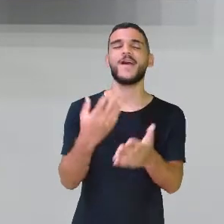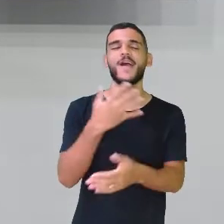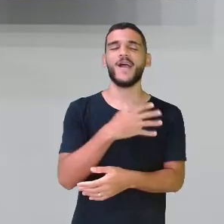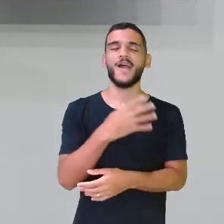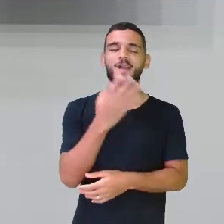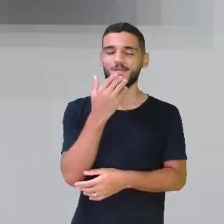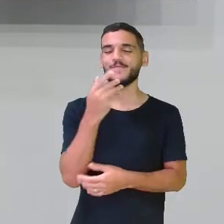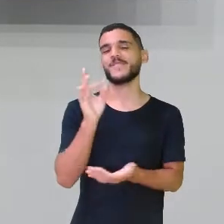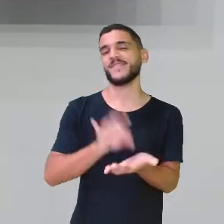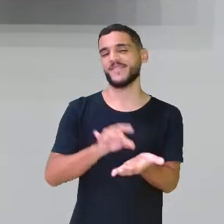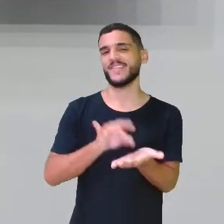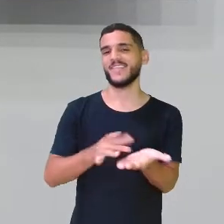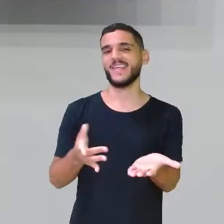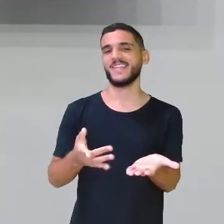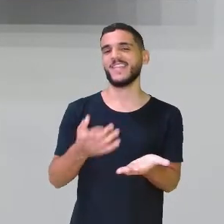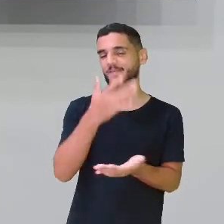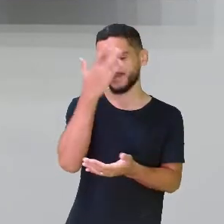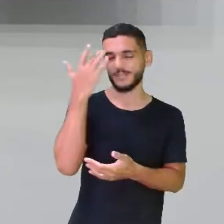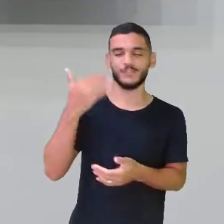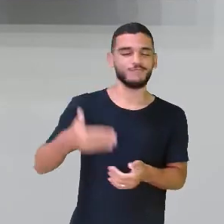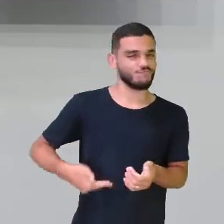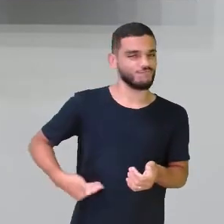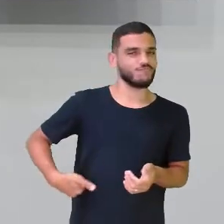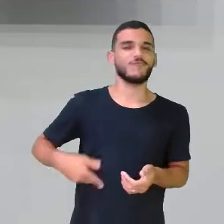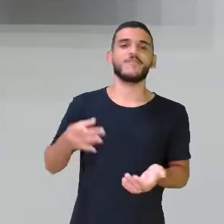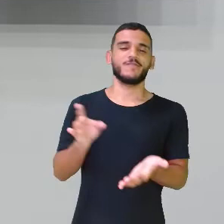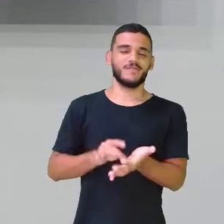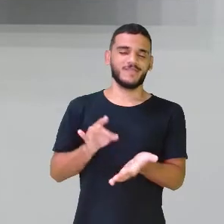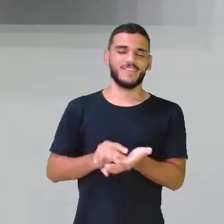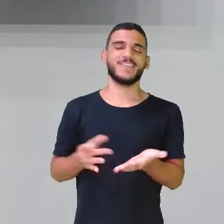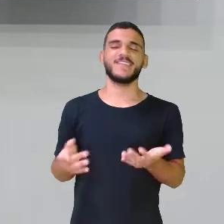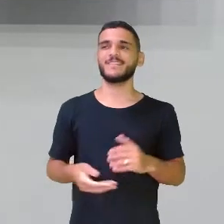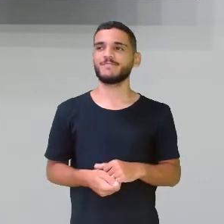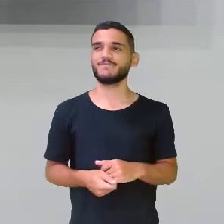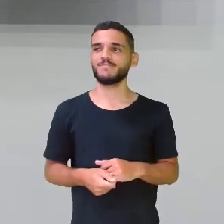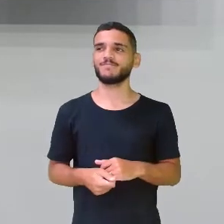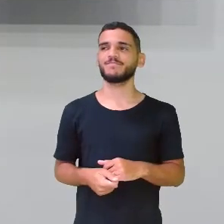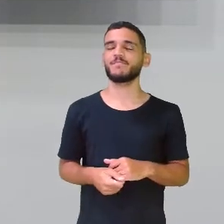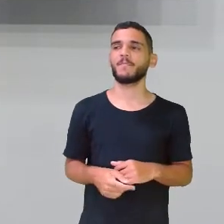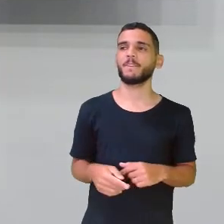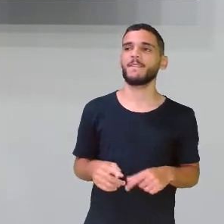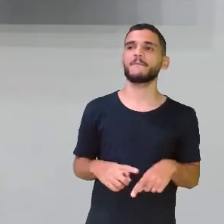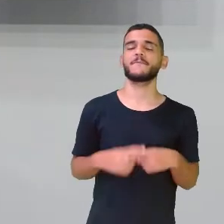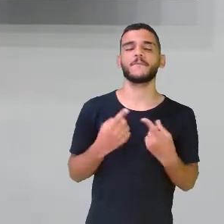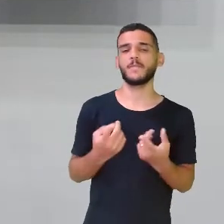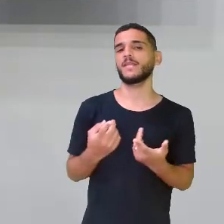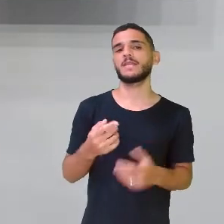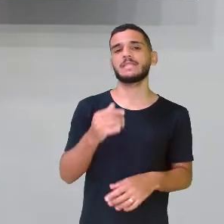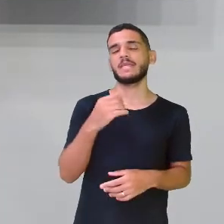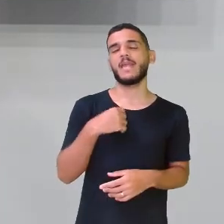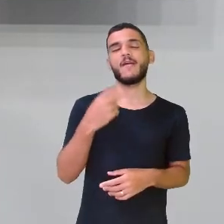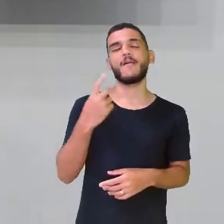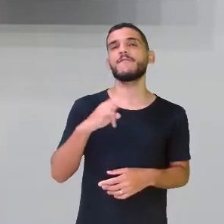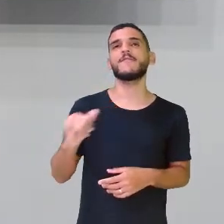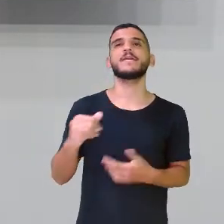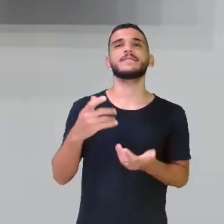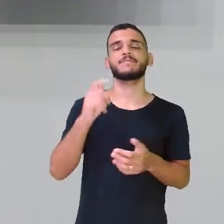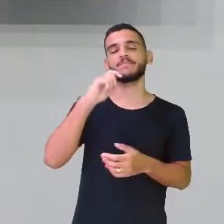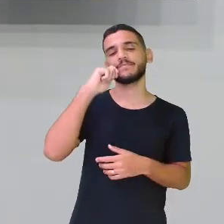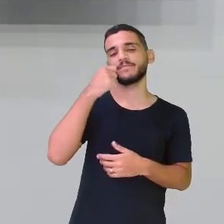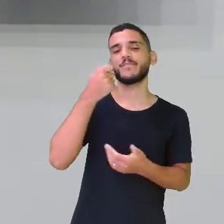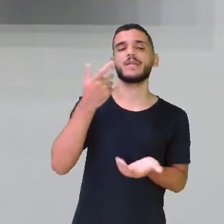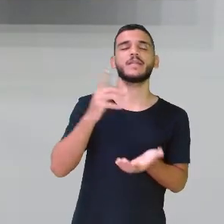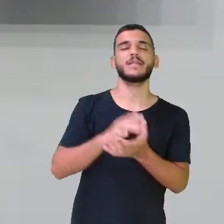na imagem, que é para deixar todo mundo com fome mesmo. Mas quando eu vou, por exemplo, na padaria comprar um bolo